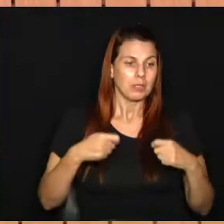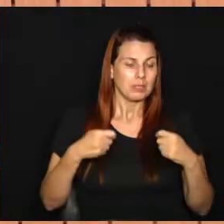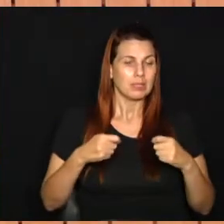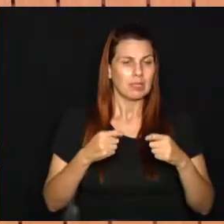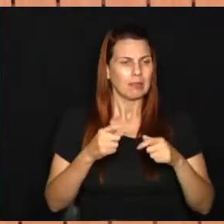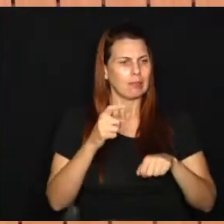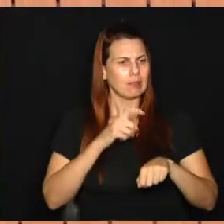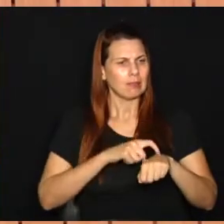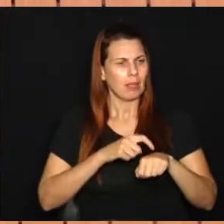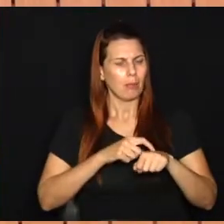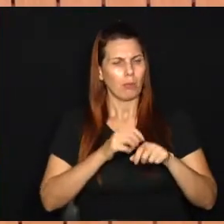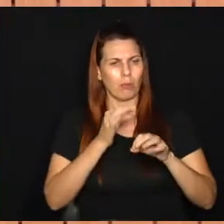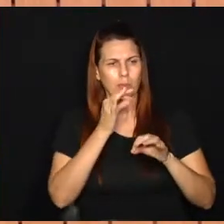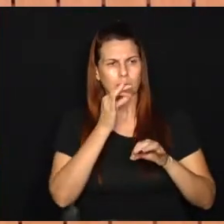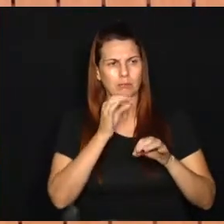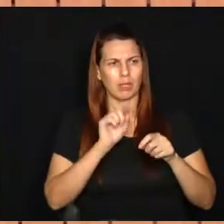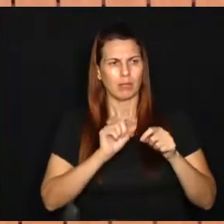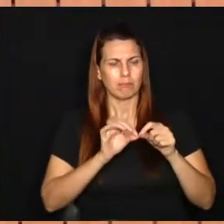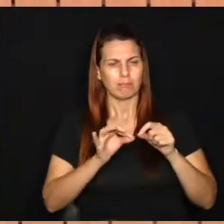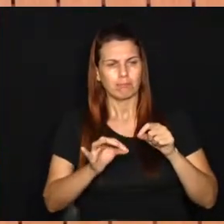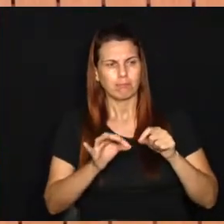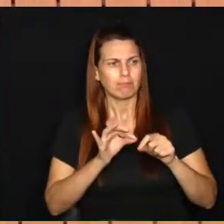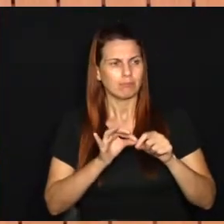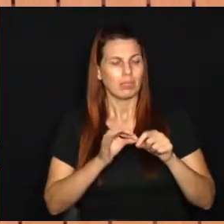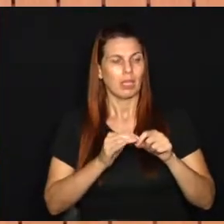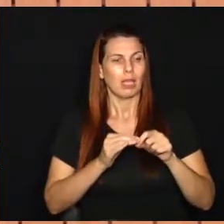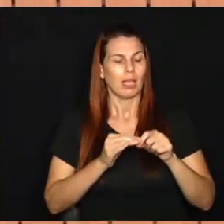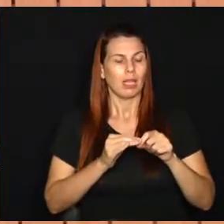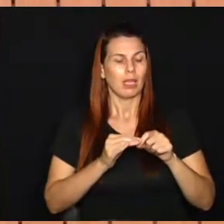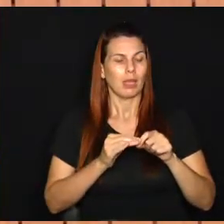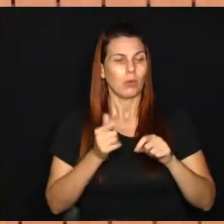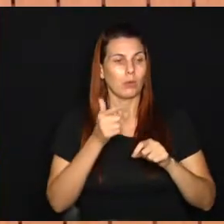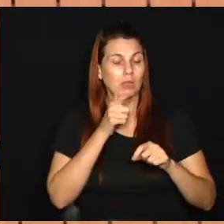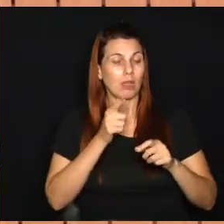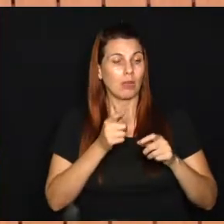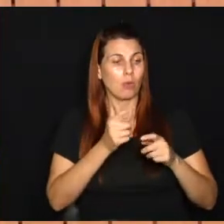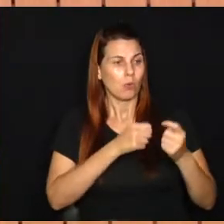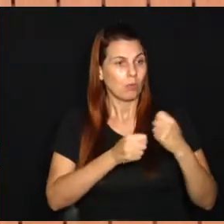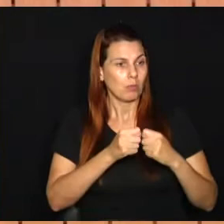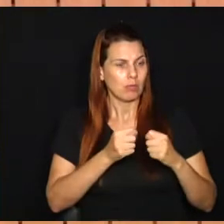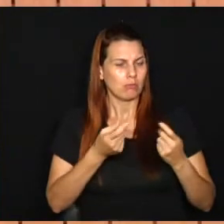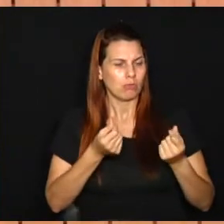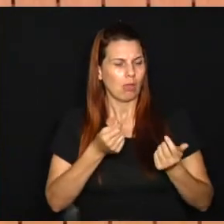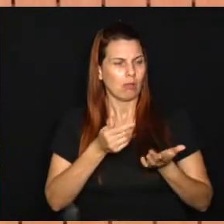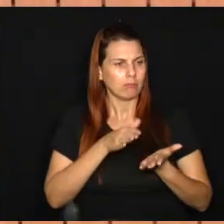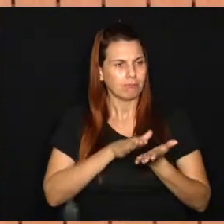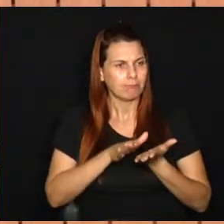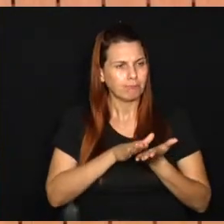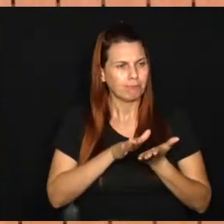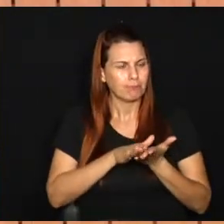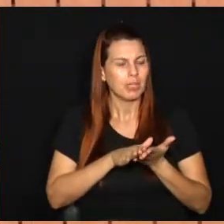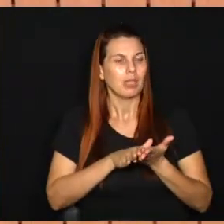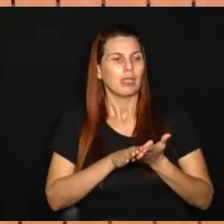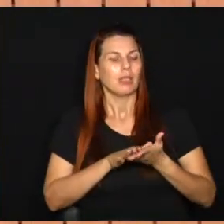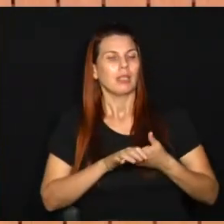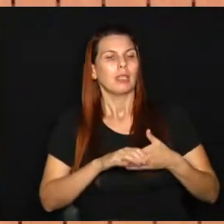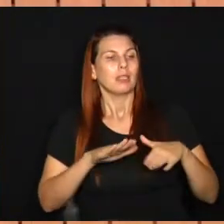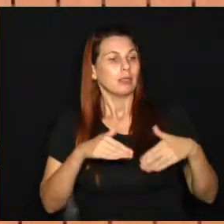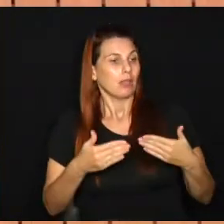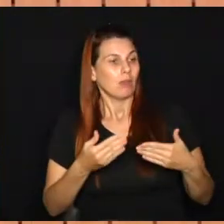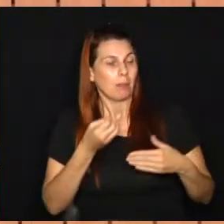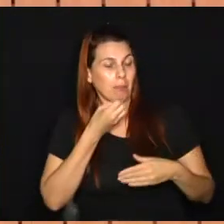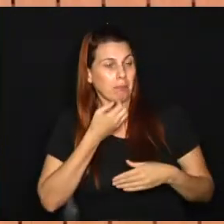já significa economia de gastos, é muito eficiente e é um